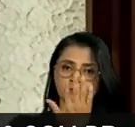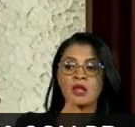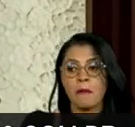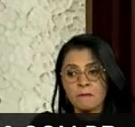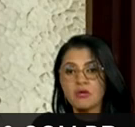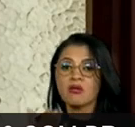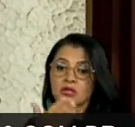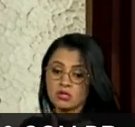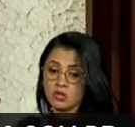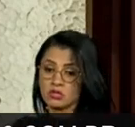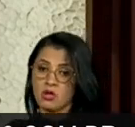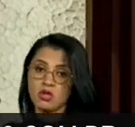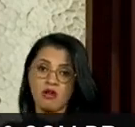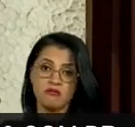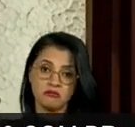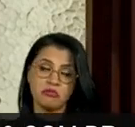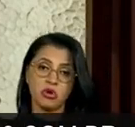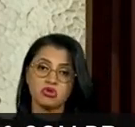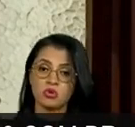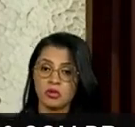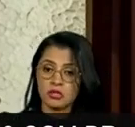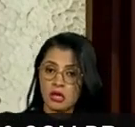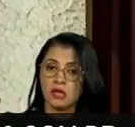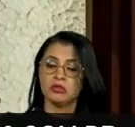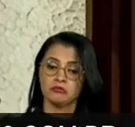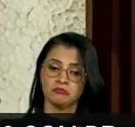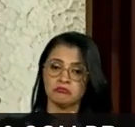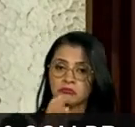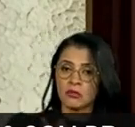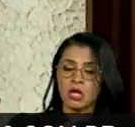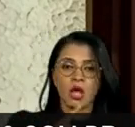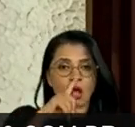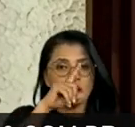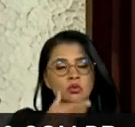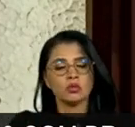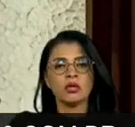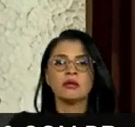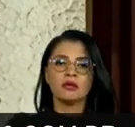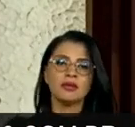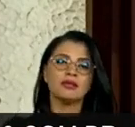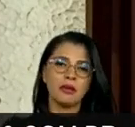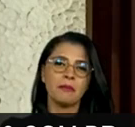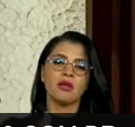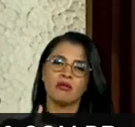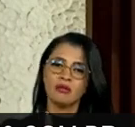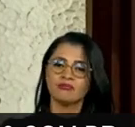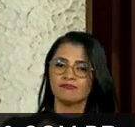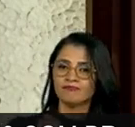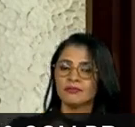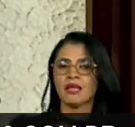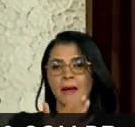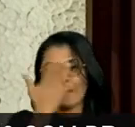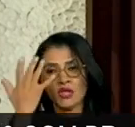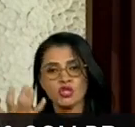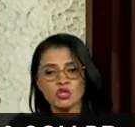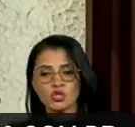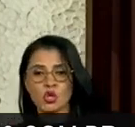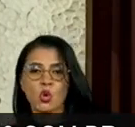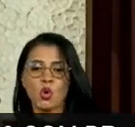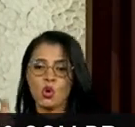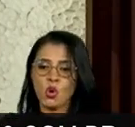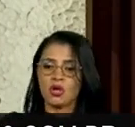alimentação saudável, uma alimentação de qualidade, uma alimentação sem risco, mas também de garantir a permanência dos camponeses e